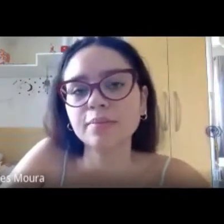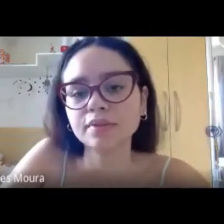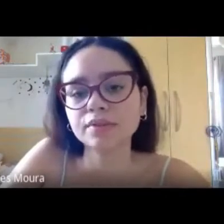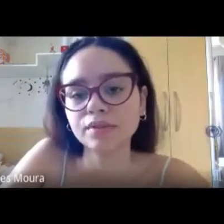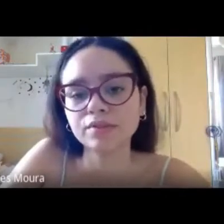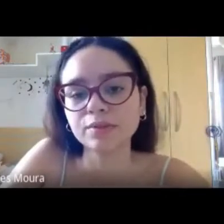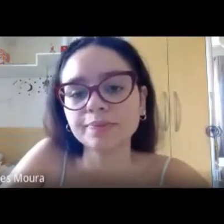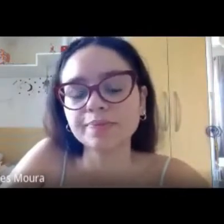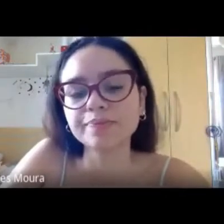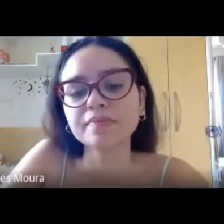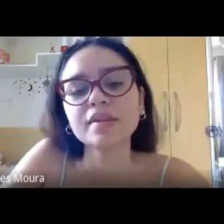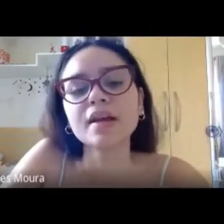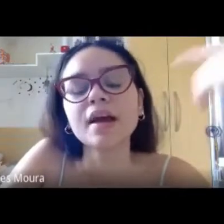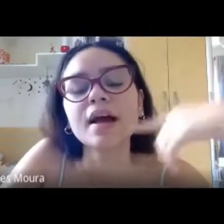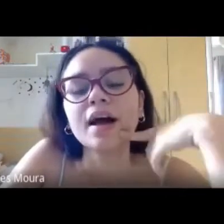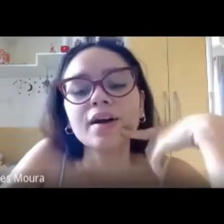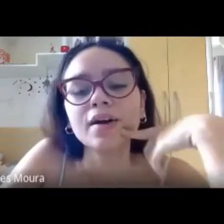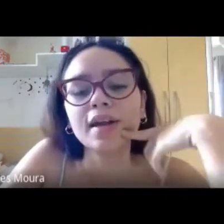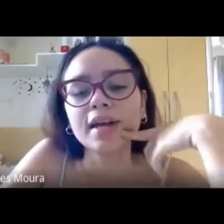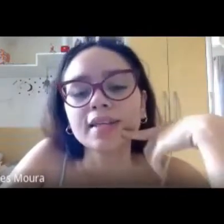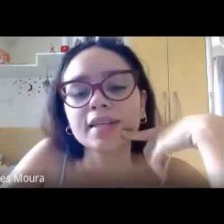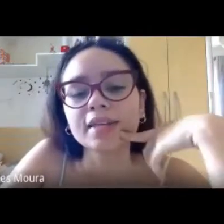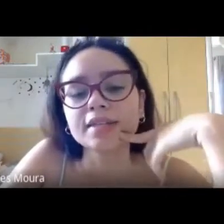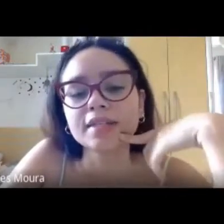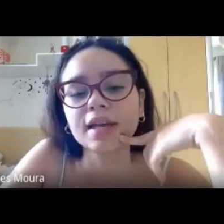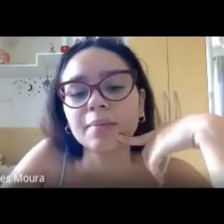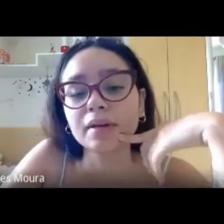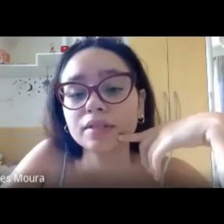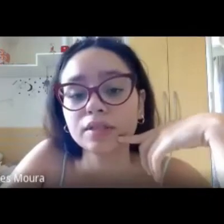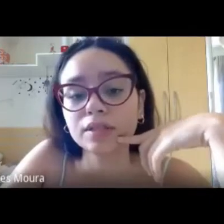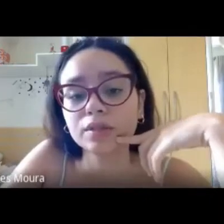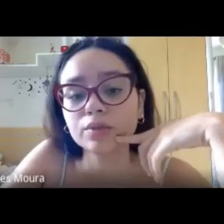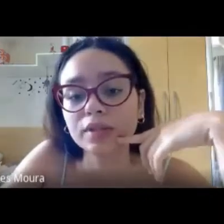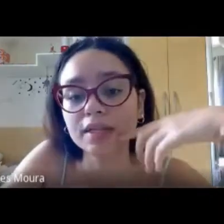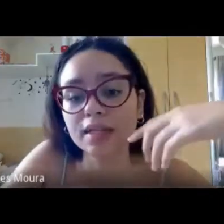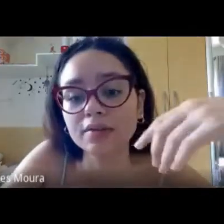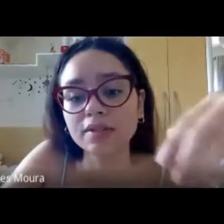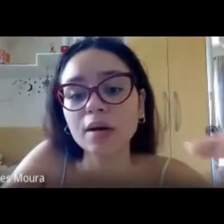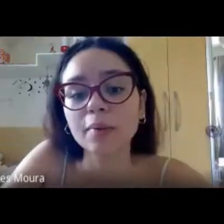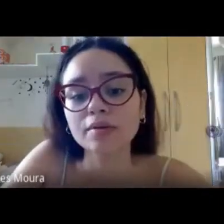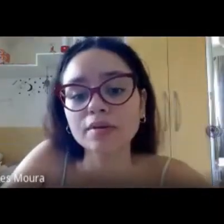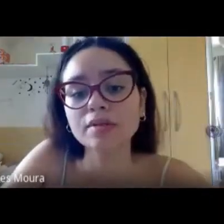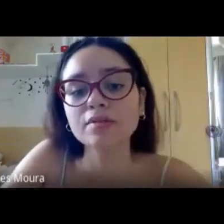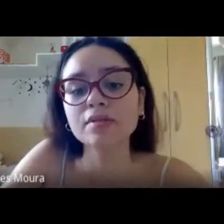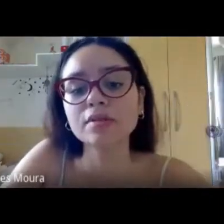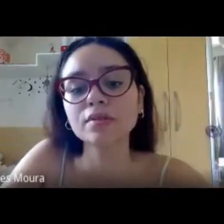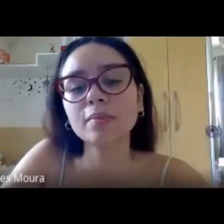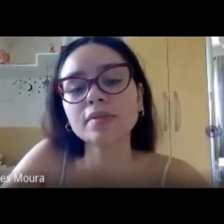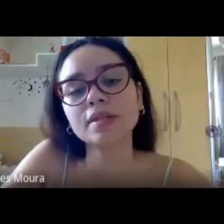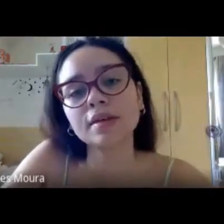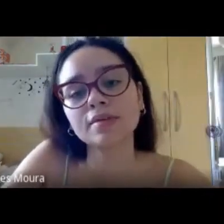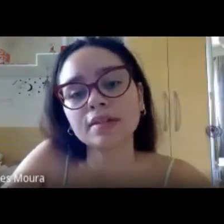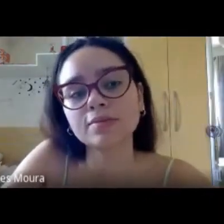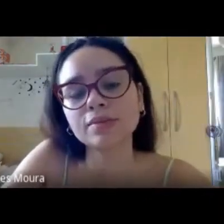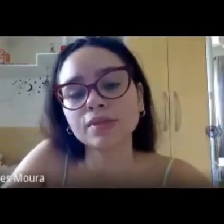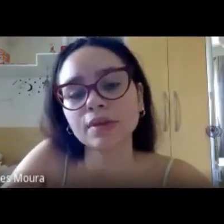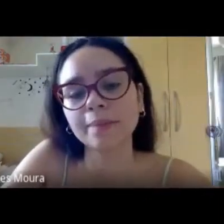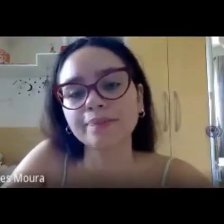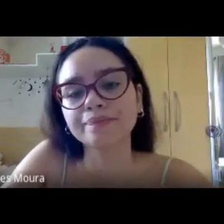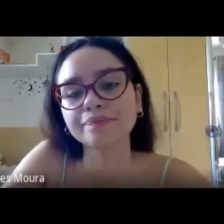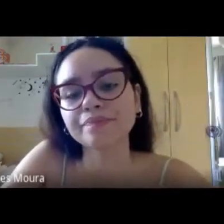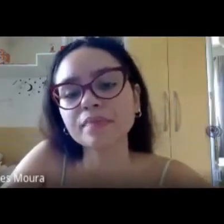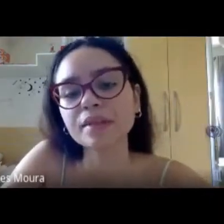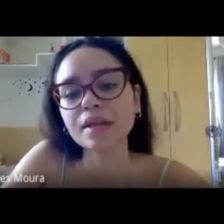resultado positivo. A coleta tem que ser a partir do terceiro dia após o início de sintomas até o 10º dia.